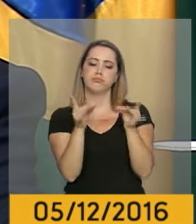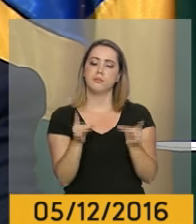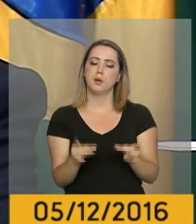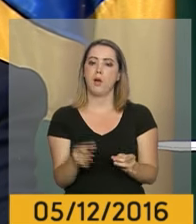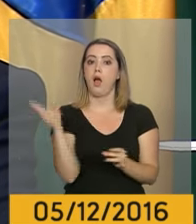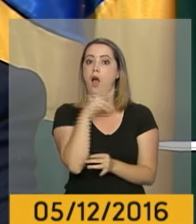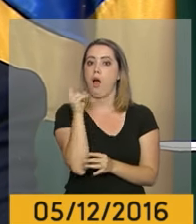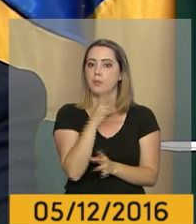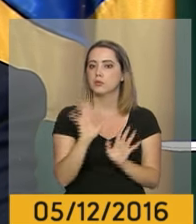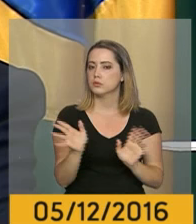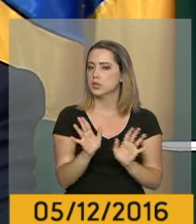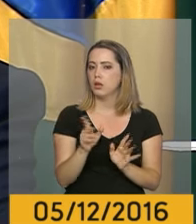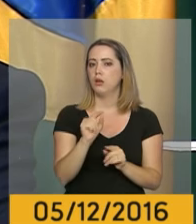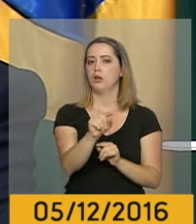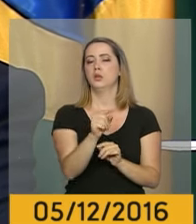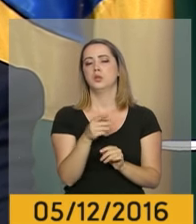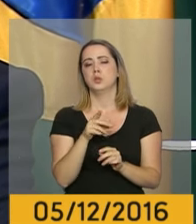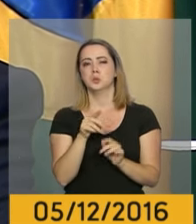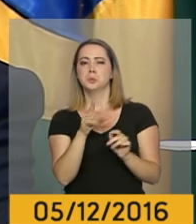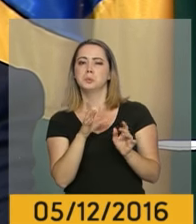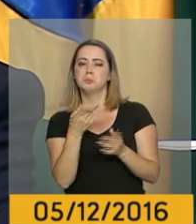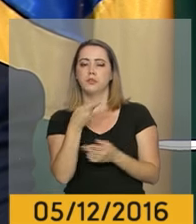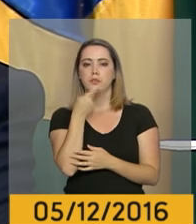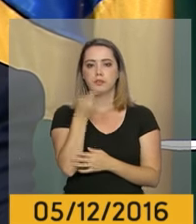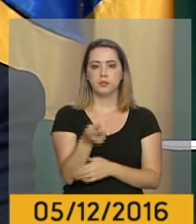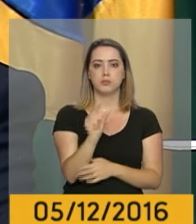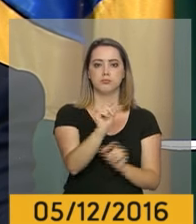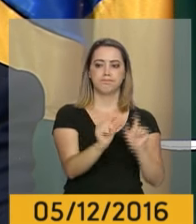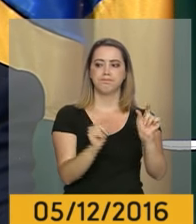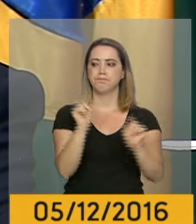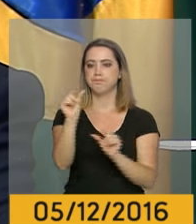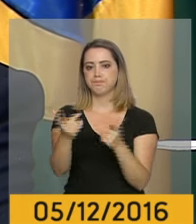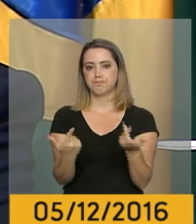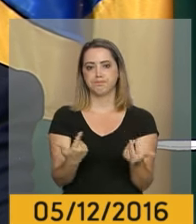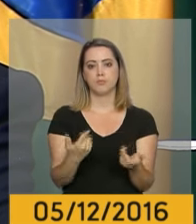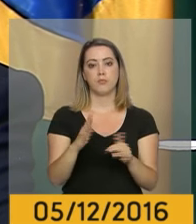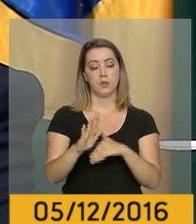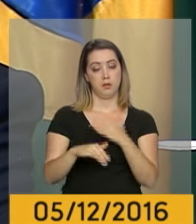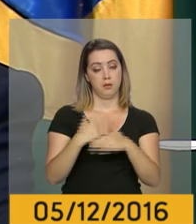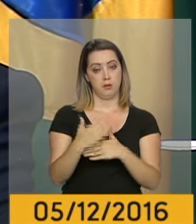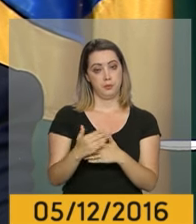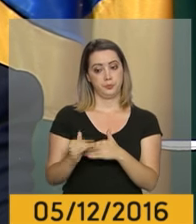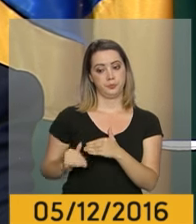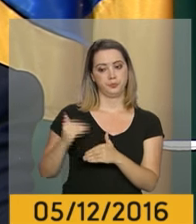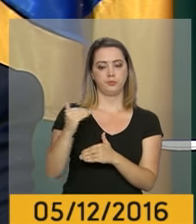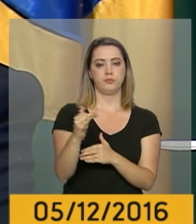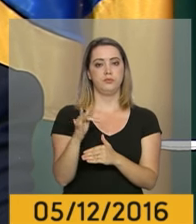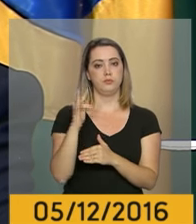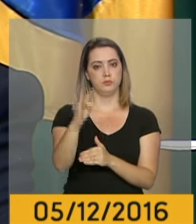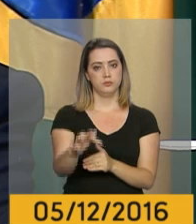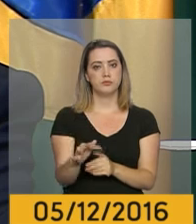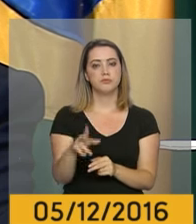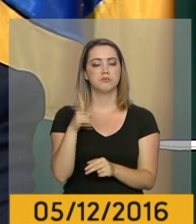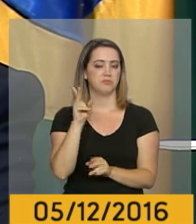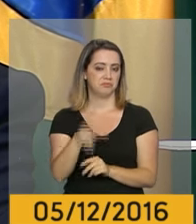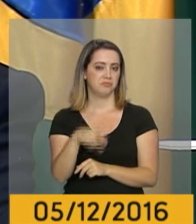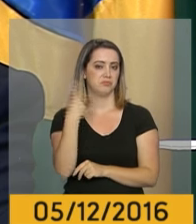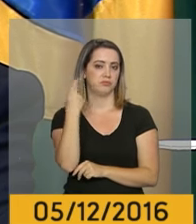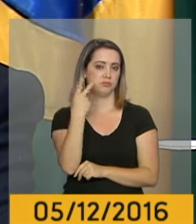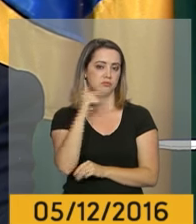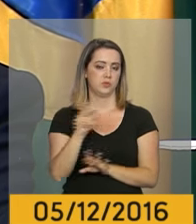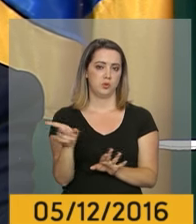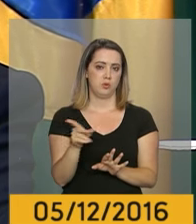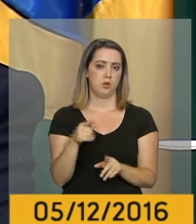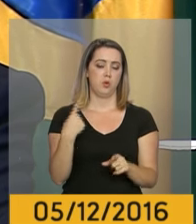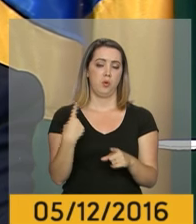eh fazendo muito rapidamente algumas considerações, não é? E e mais adiante também naturalmente a razões